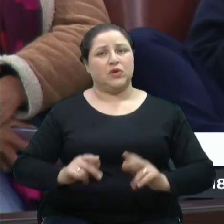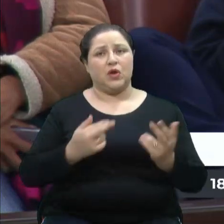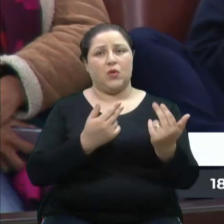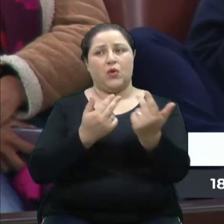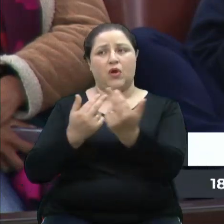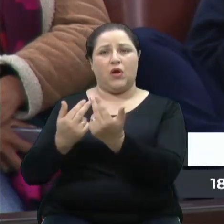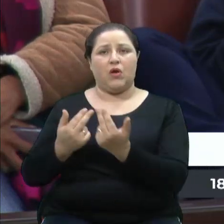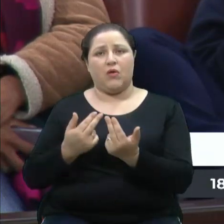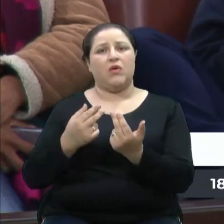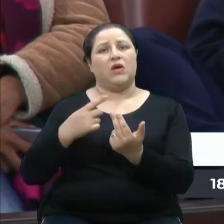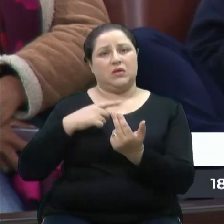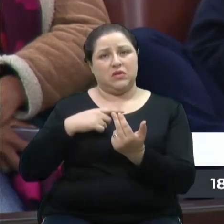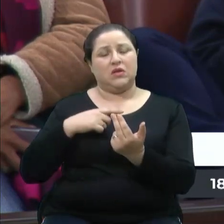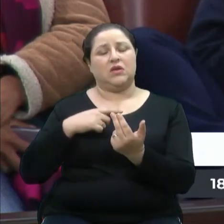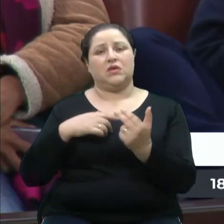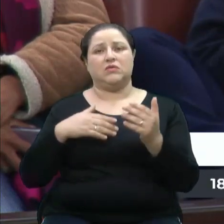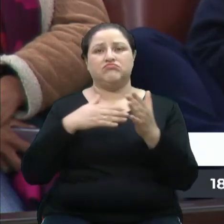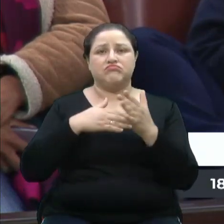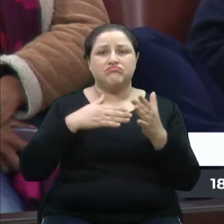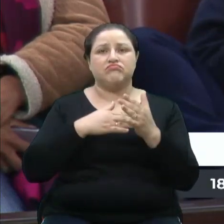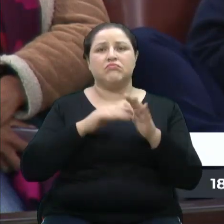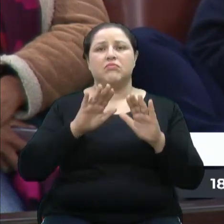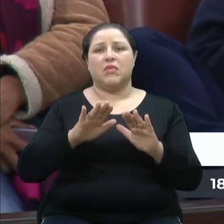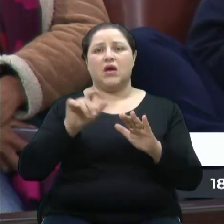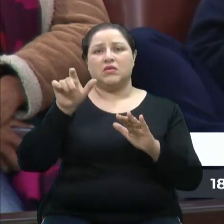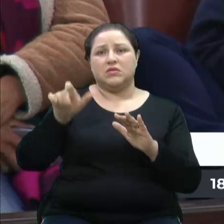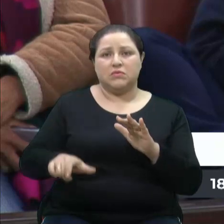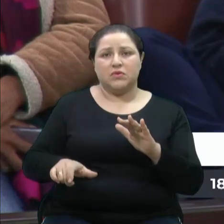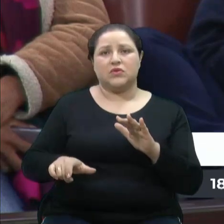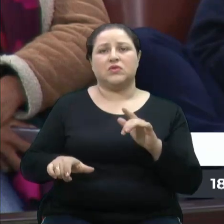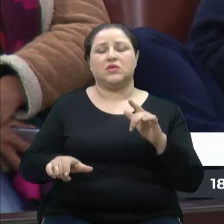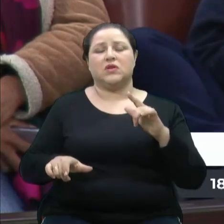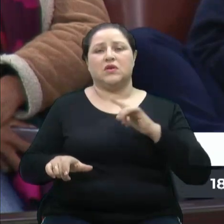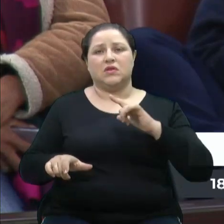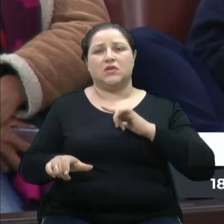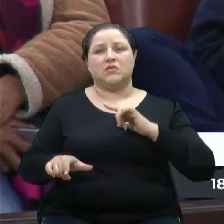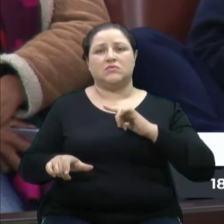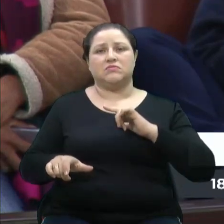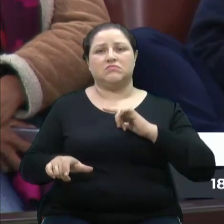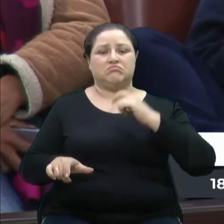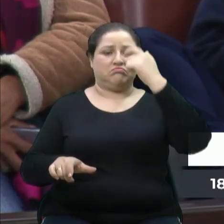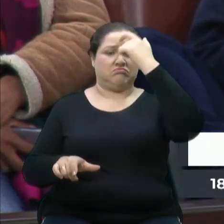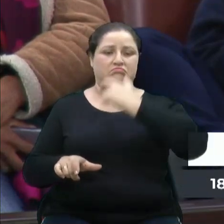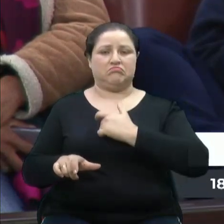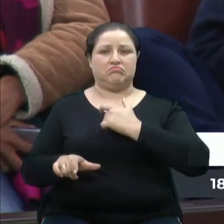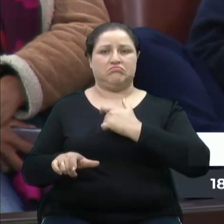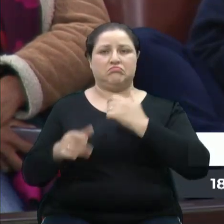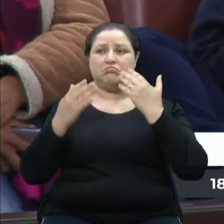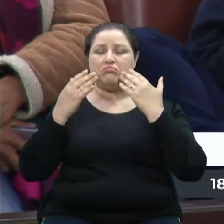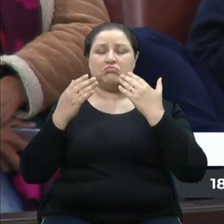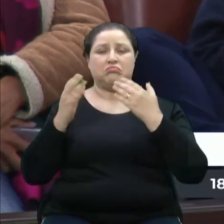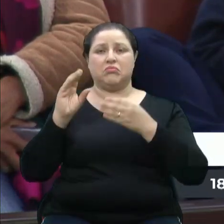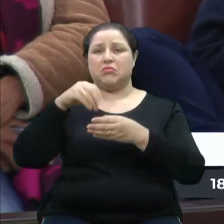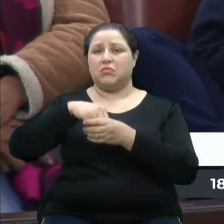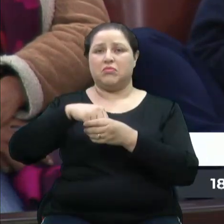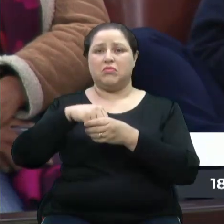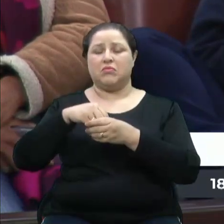as suas dificuldades elas também se fazem p em diante da nossa sociedade